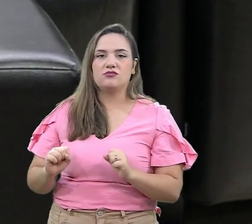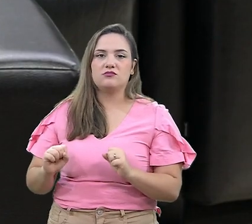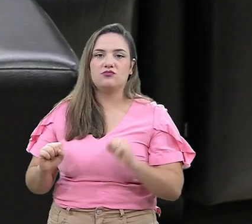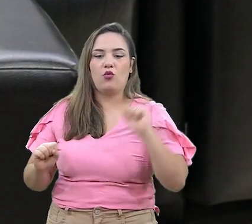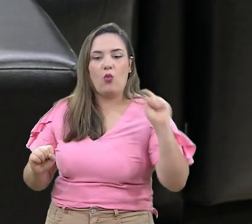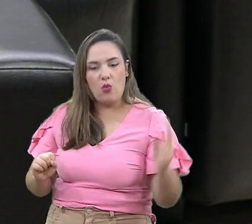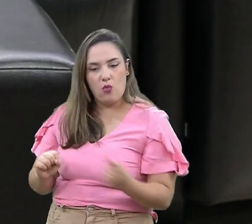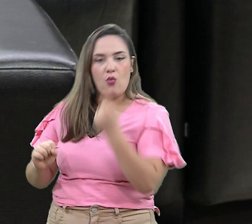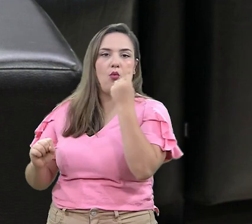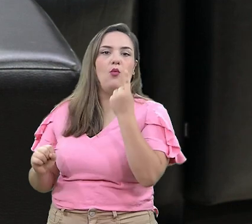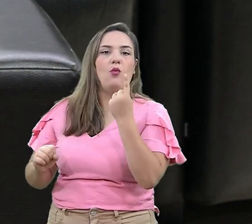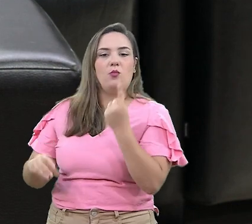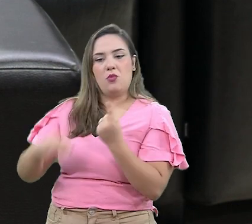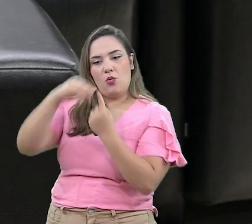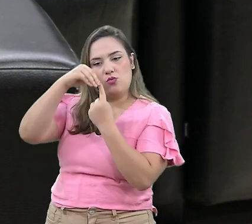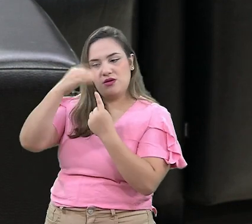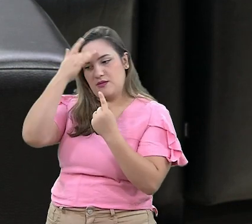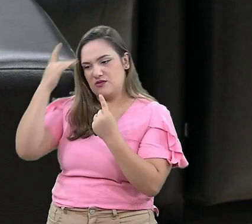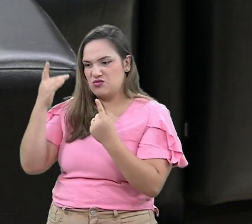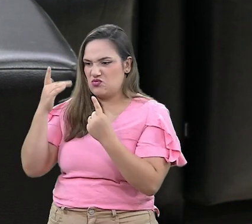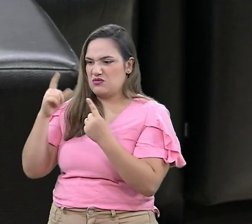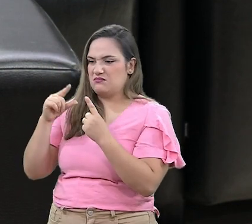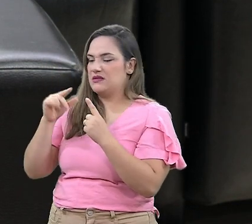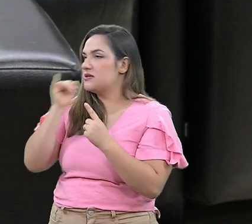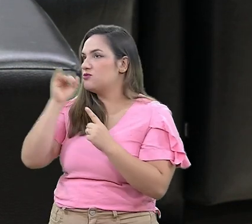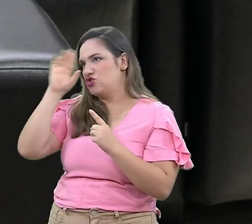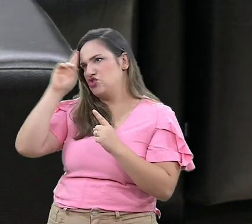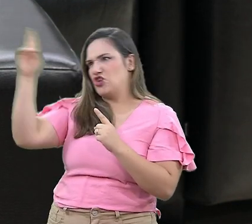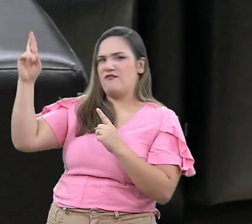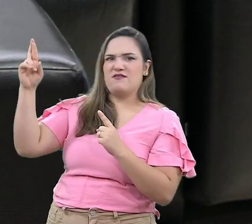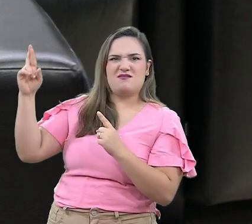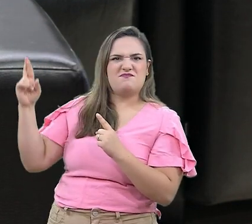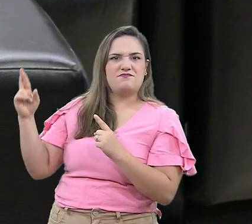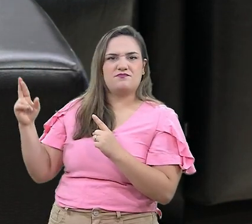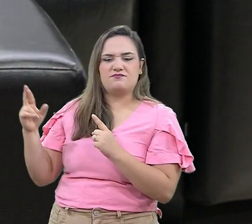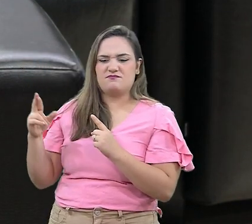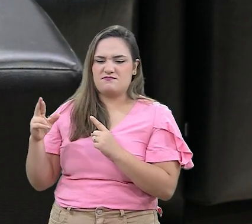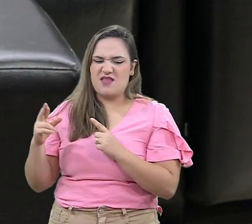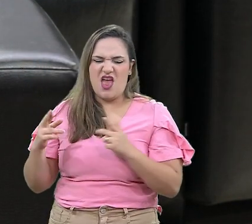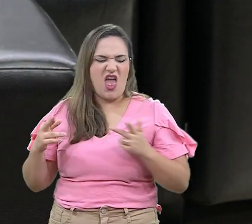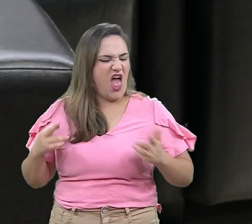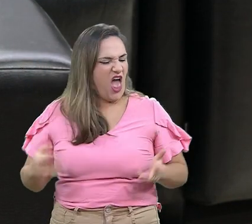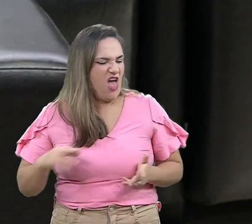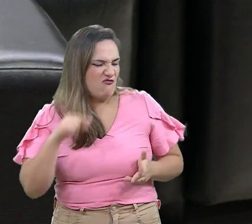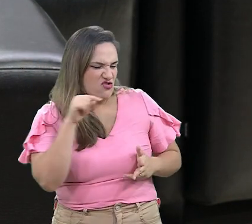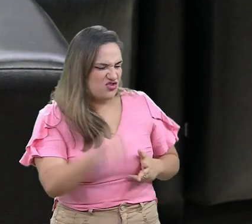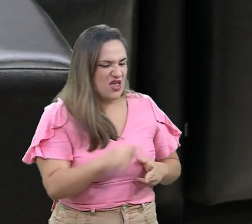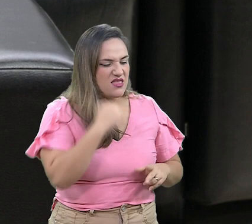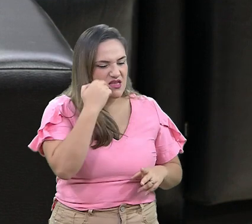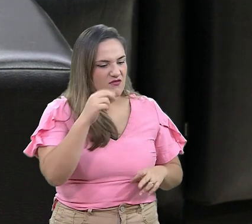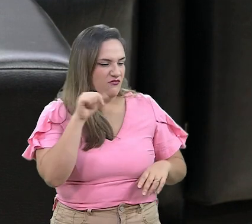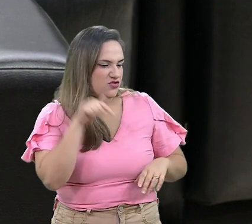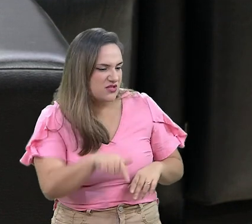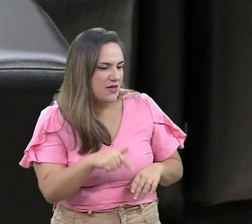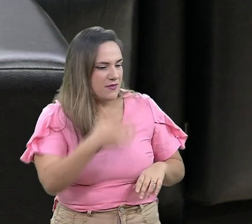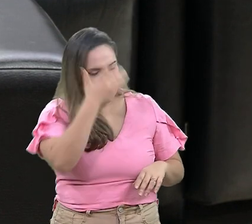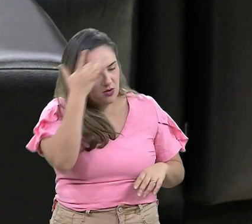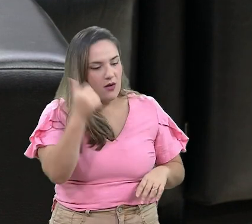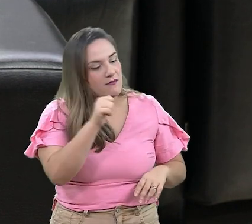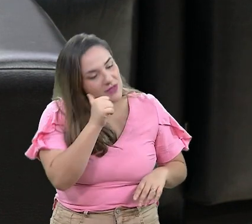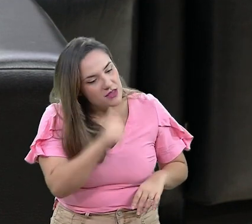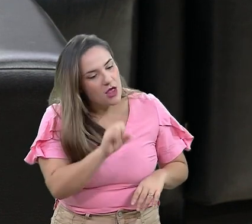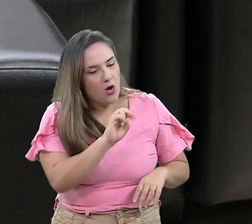também um assédio individual do chefe para o